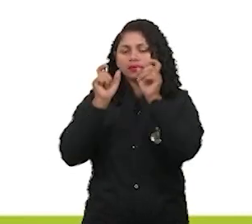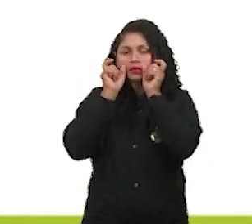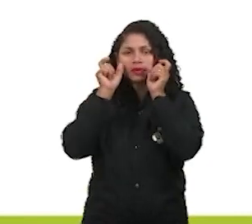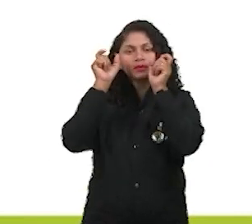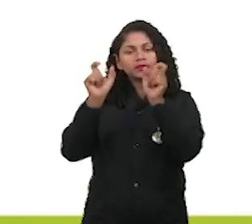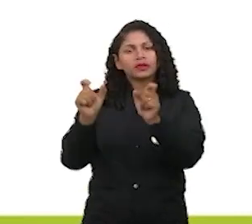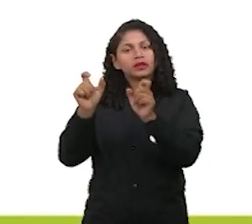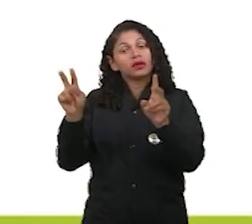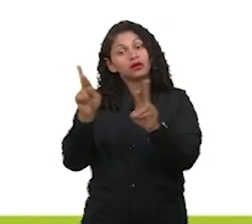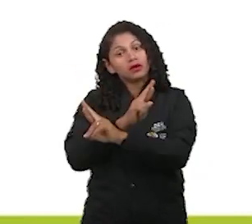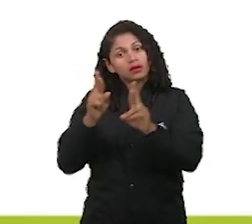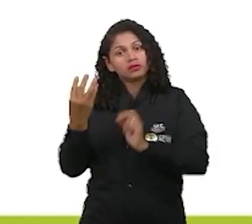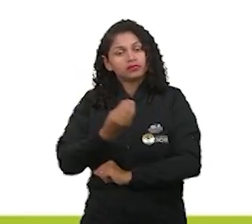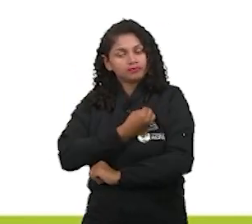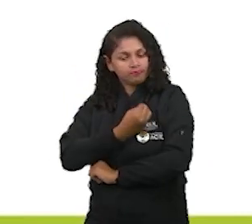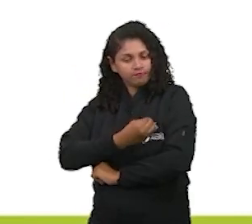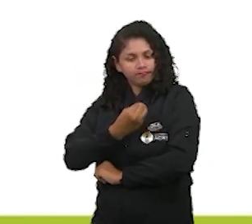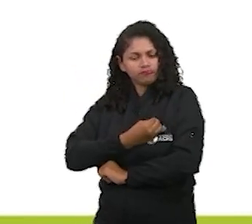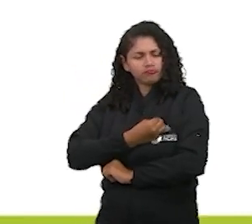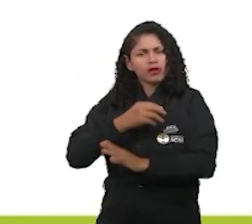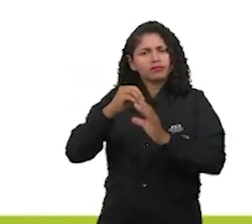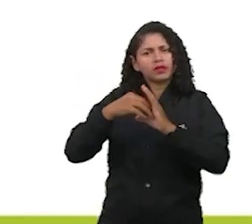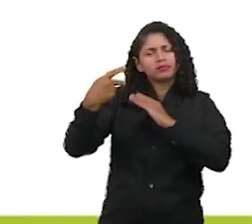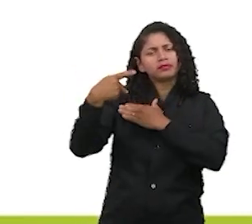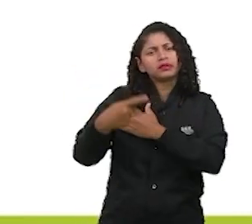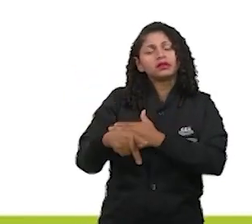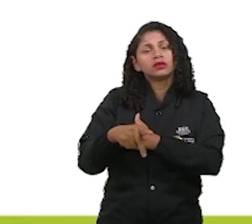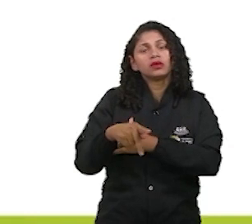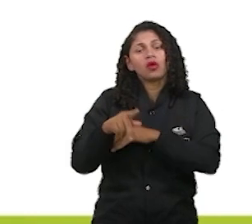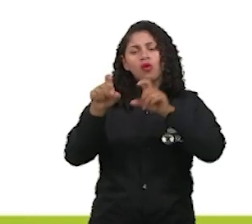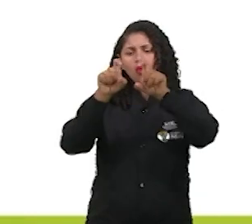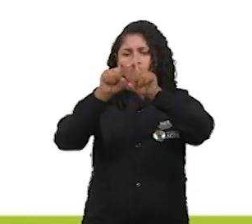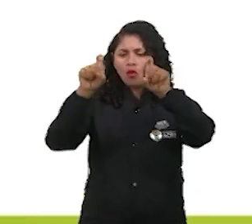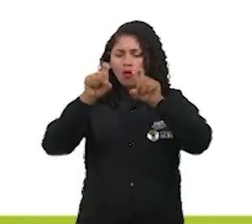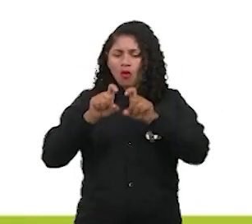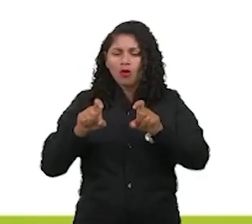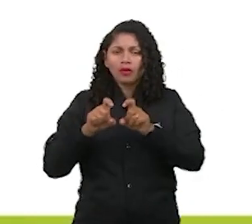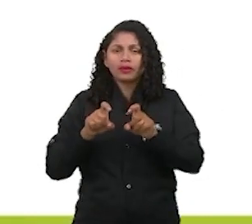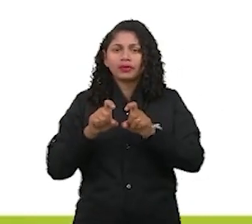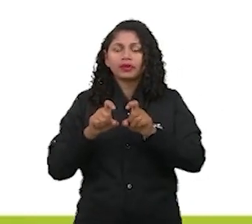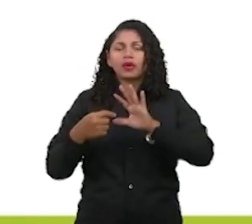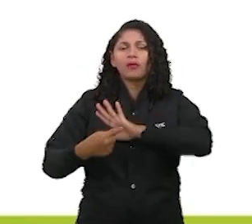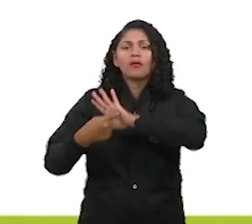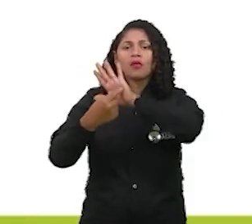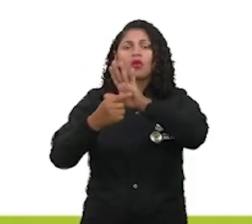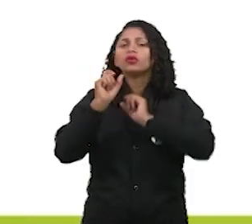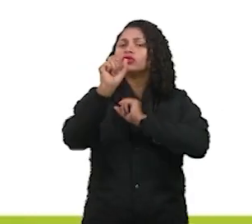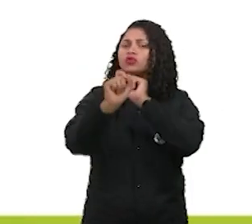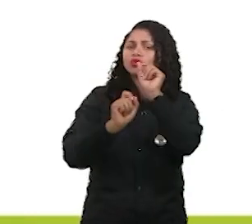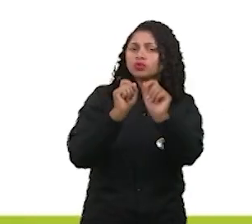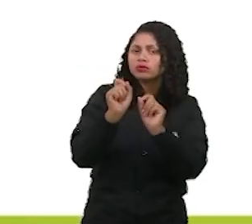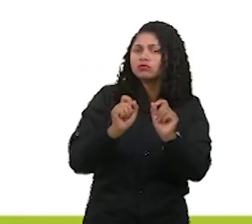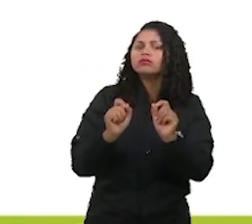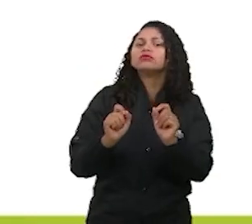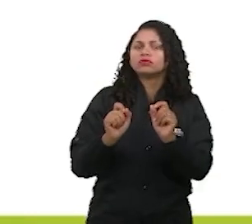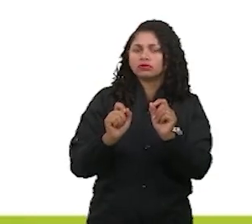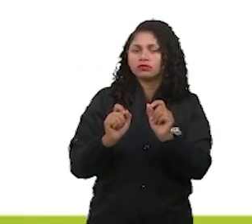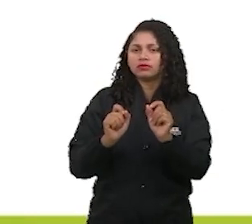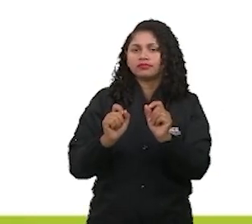a vida. Nessa perspectiva, os versos do poema Da Condição Humana ressaltam o quê?